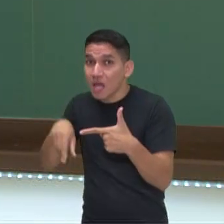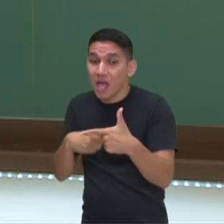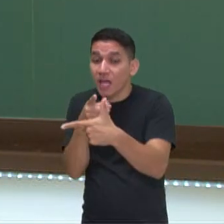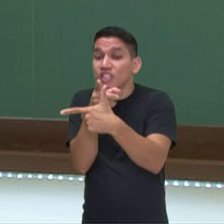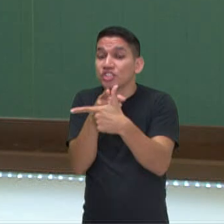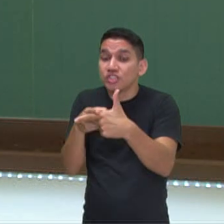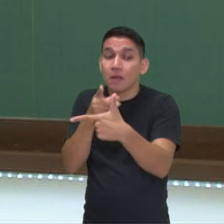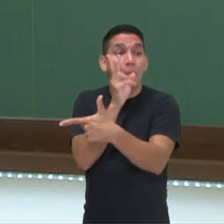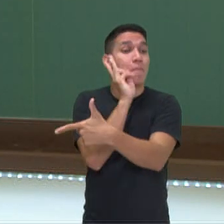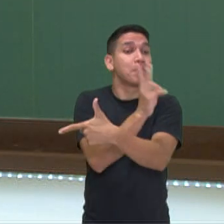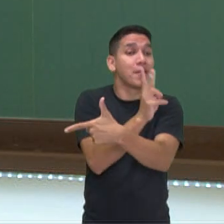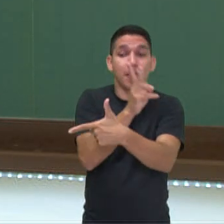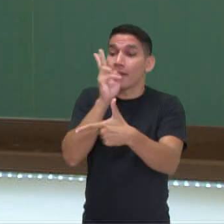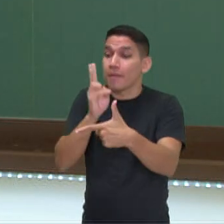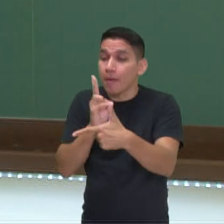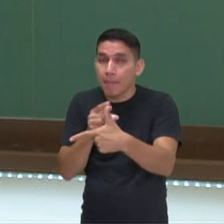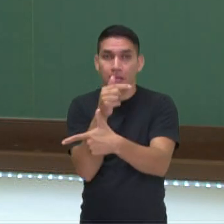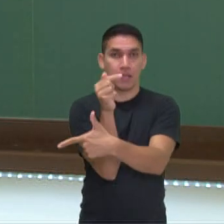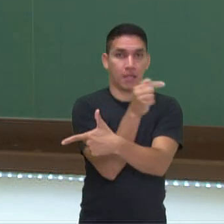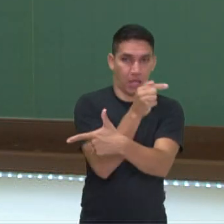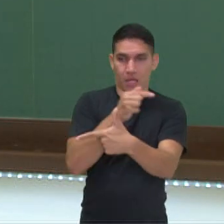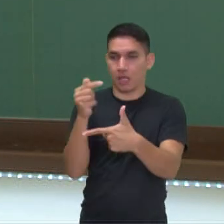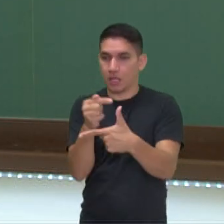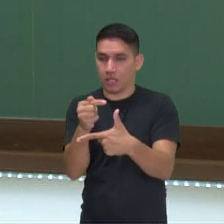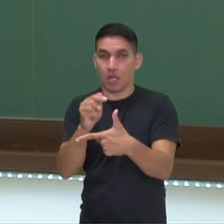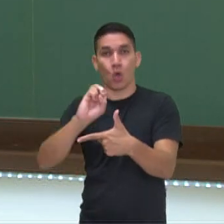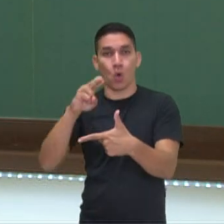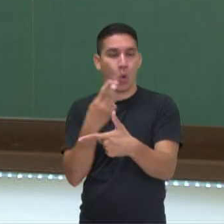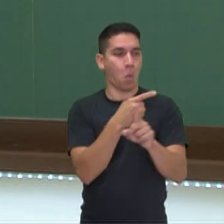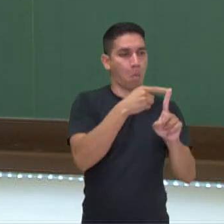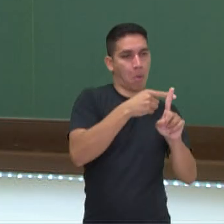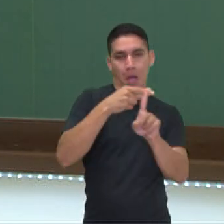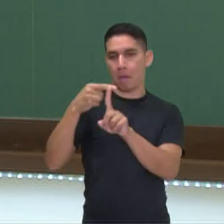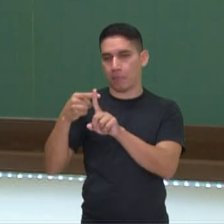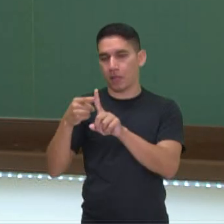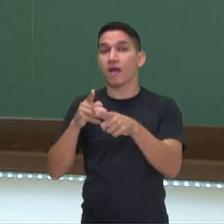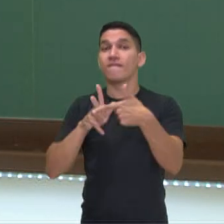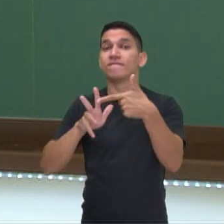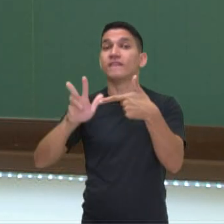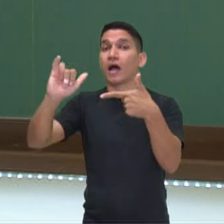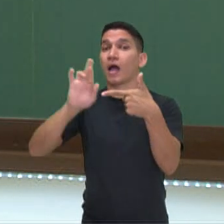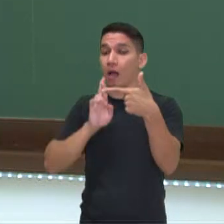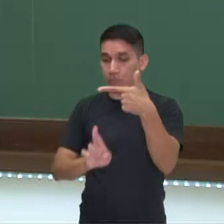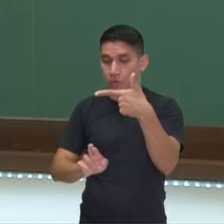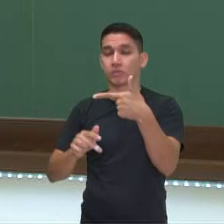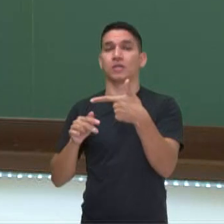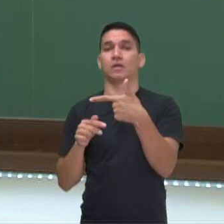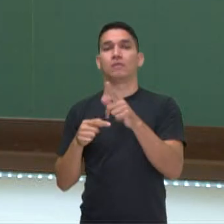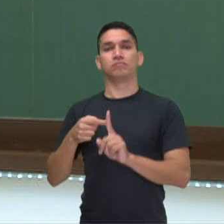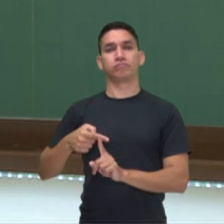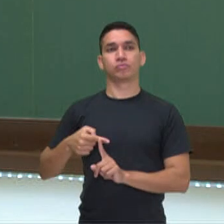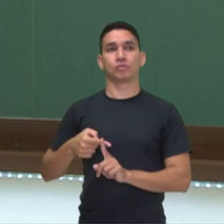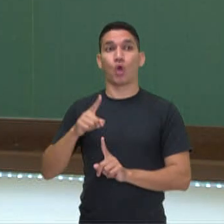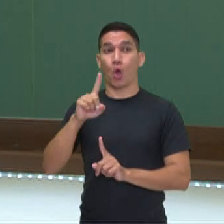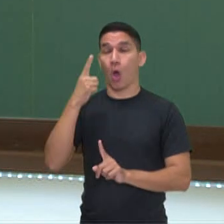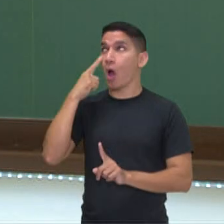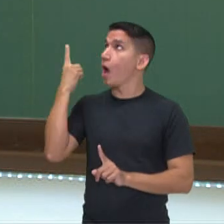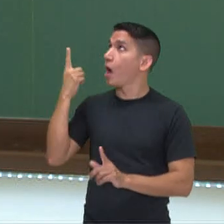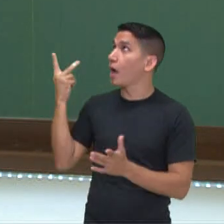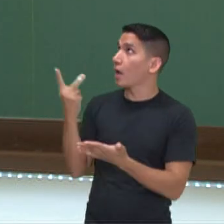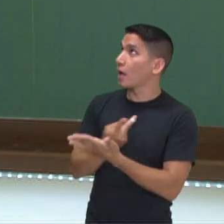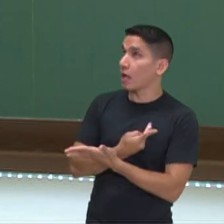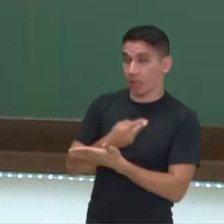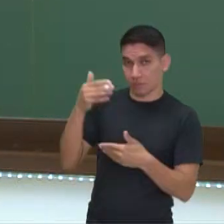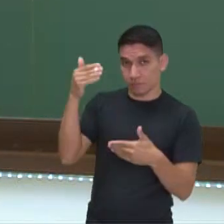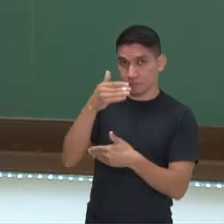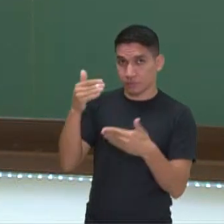com o mesmo sinal, né? Ele vai ficar positivo. Olha lá, aqui tem um errinho, tá? No